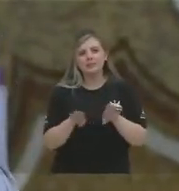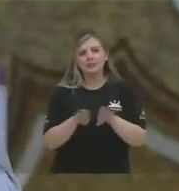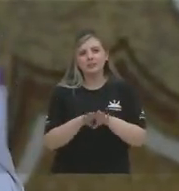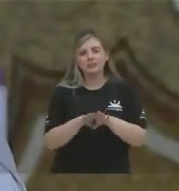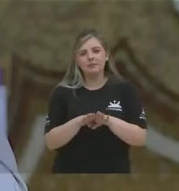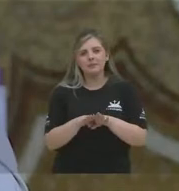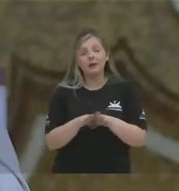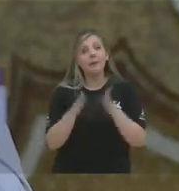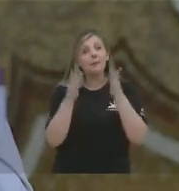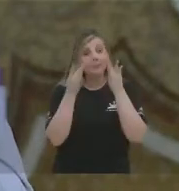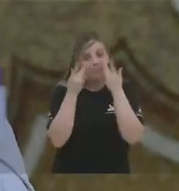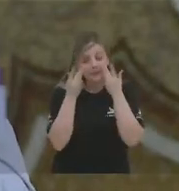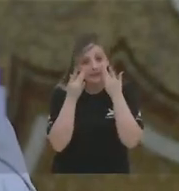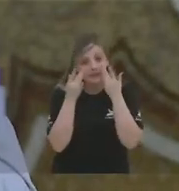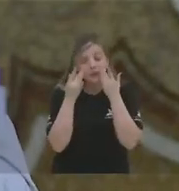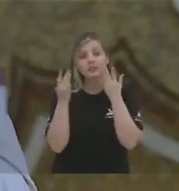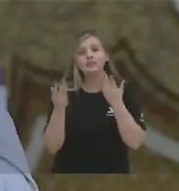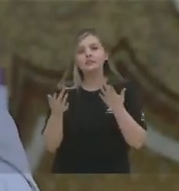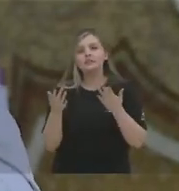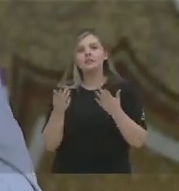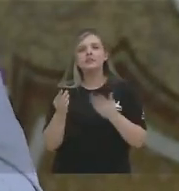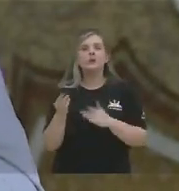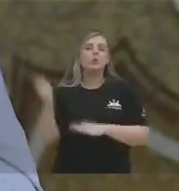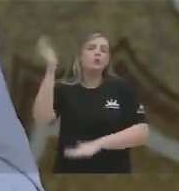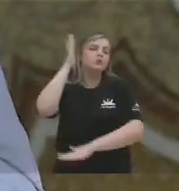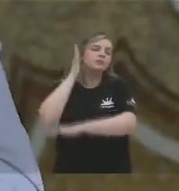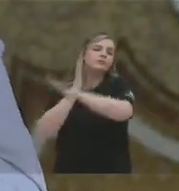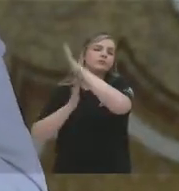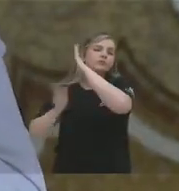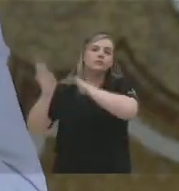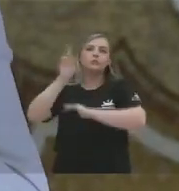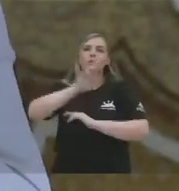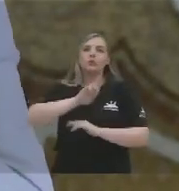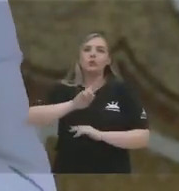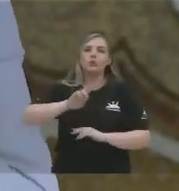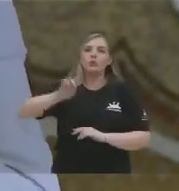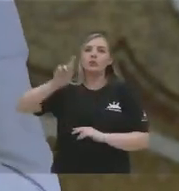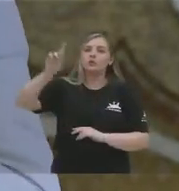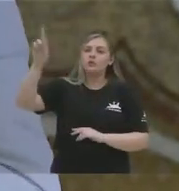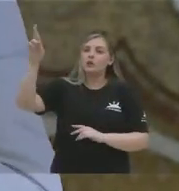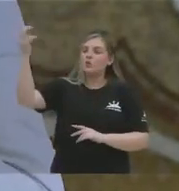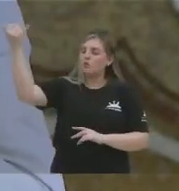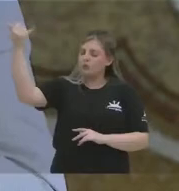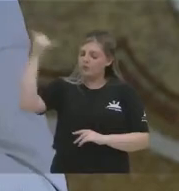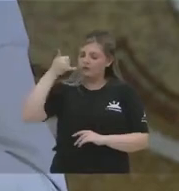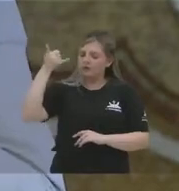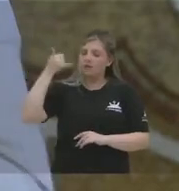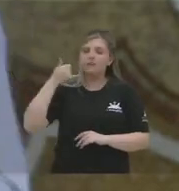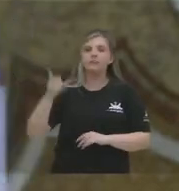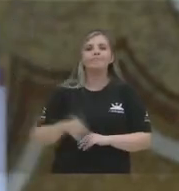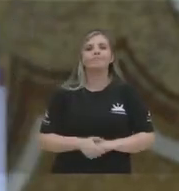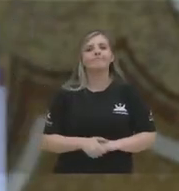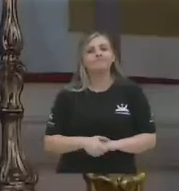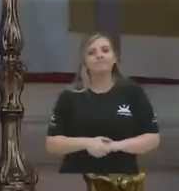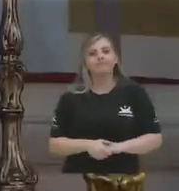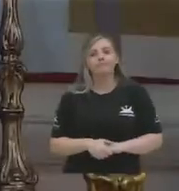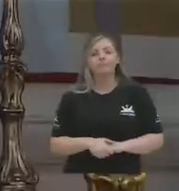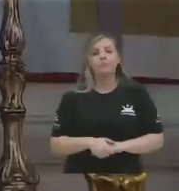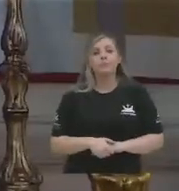escutar aquilo que Deus tem para falar. E eu